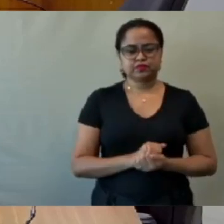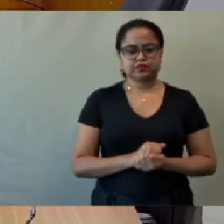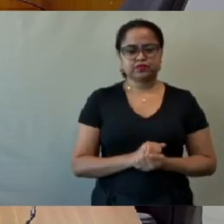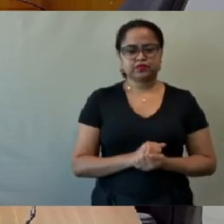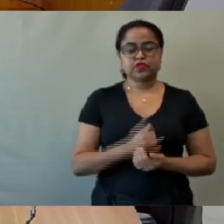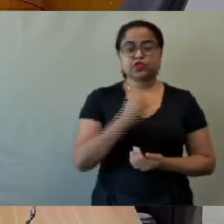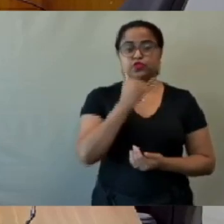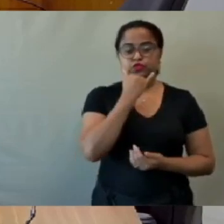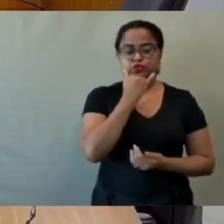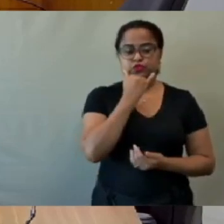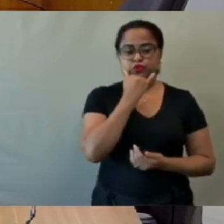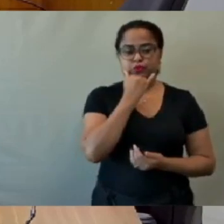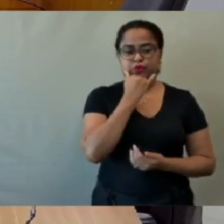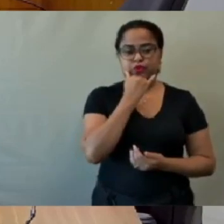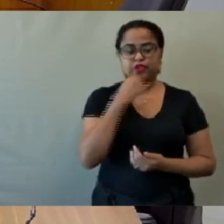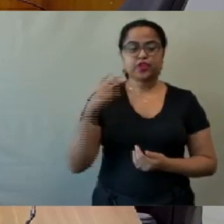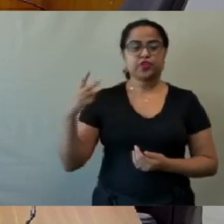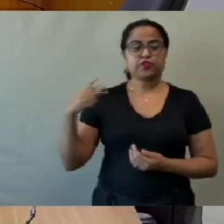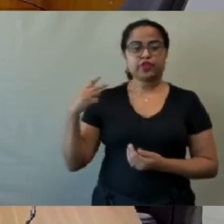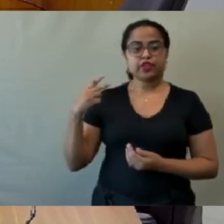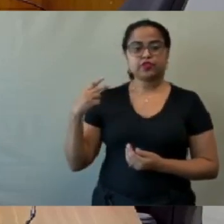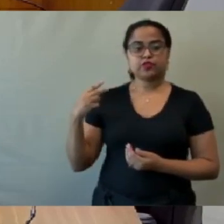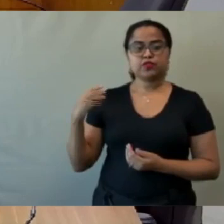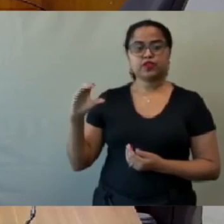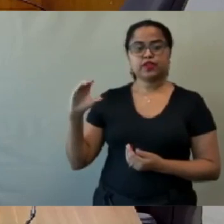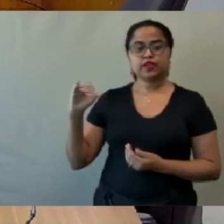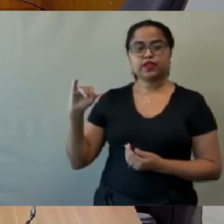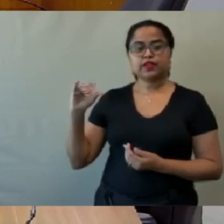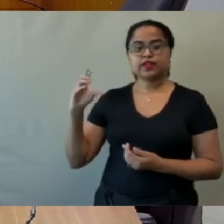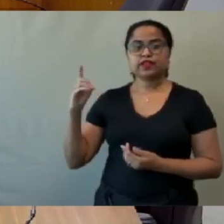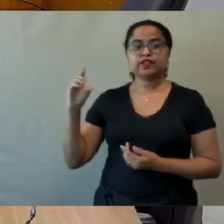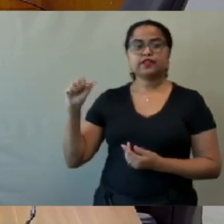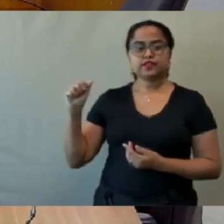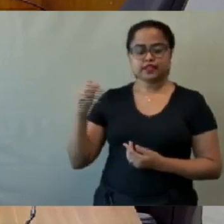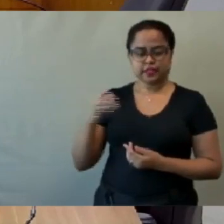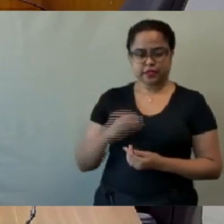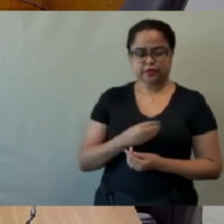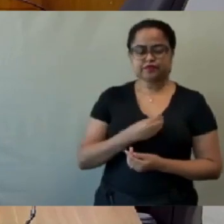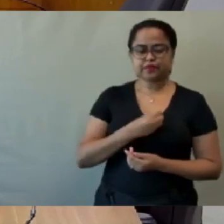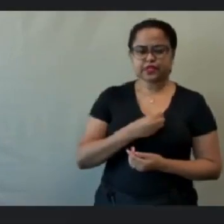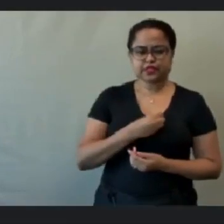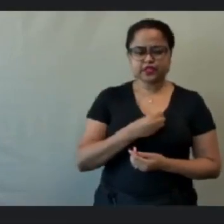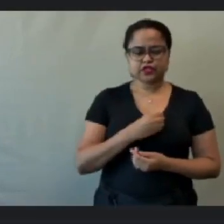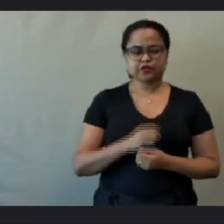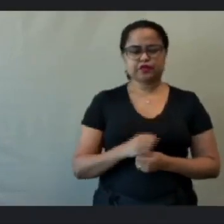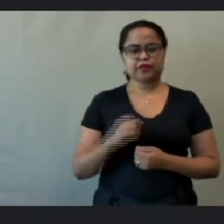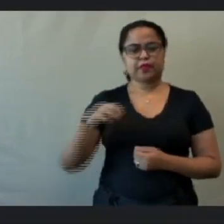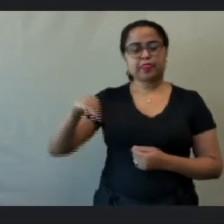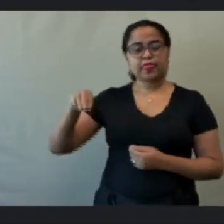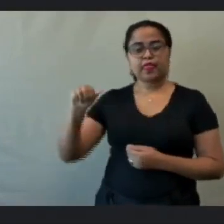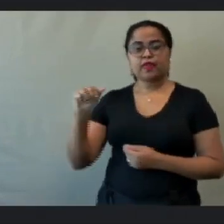Desculpa, gente. Vereadora Cida Falabella. Presente. Vereadora Marcela Trópia.